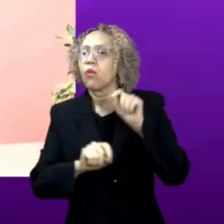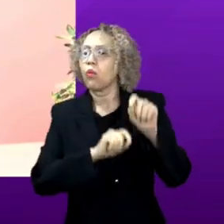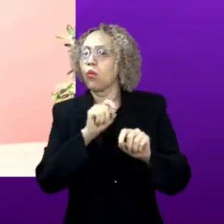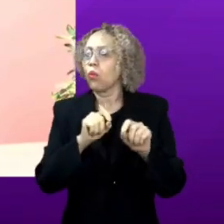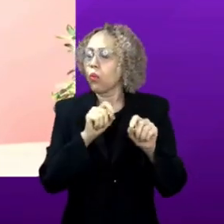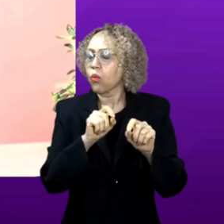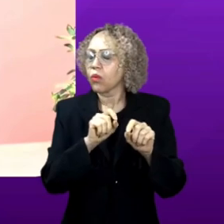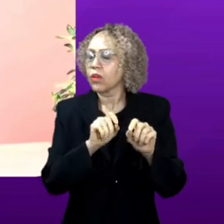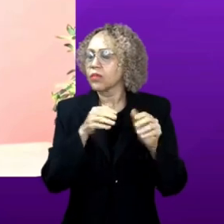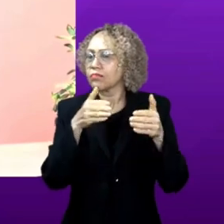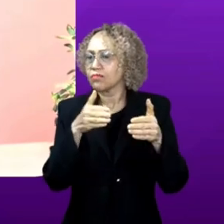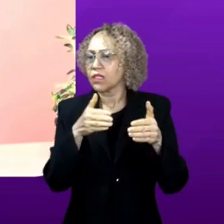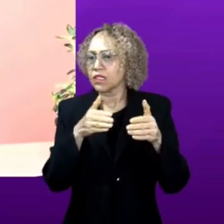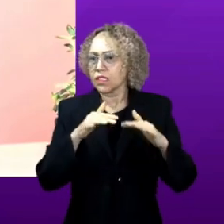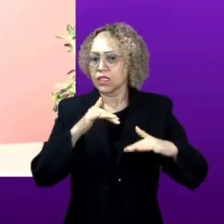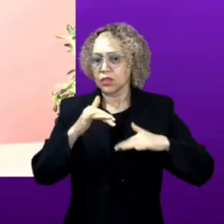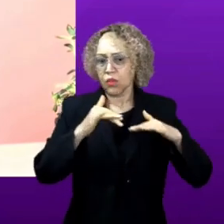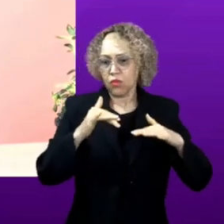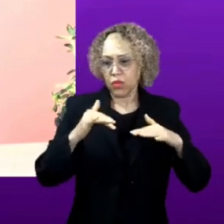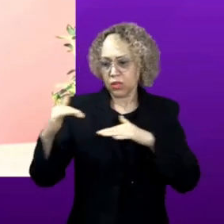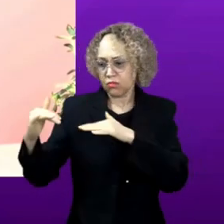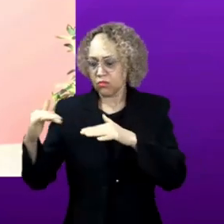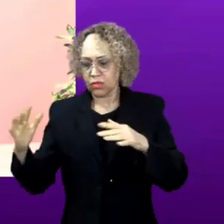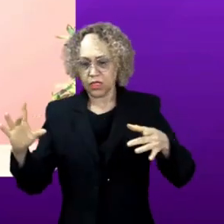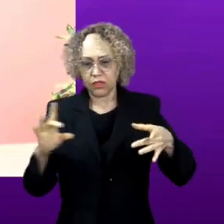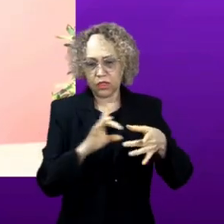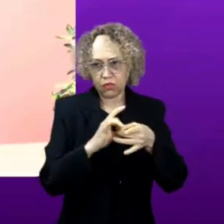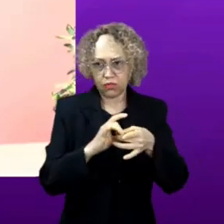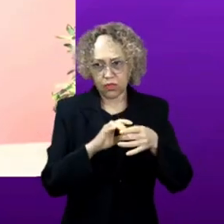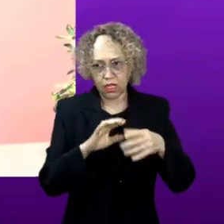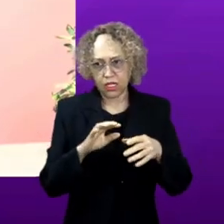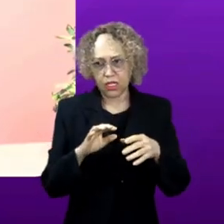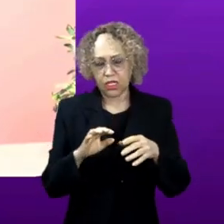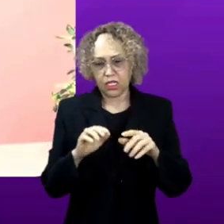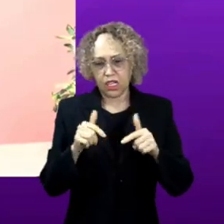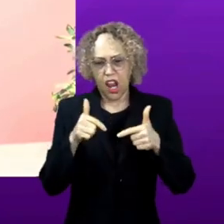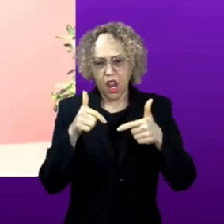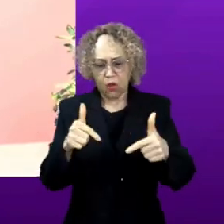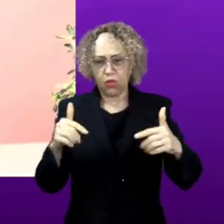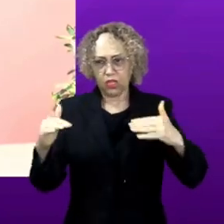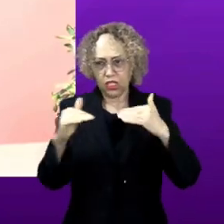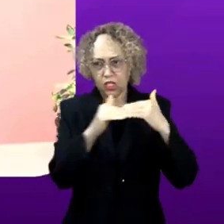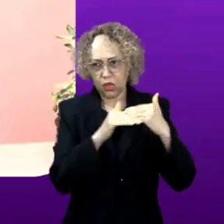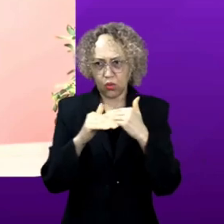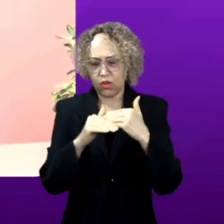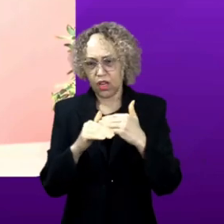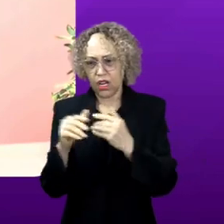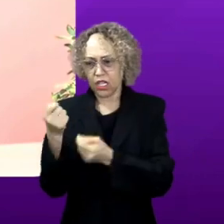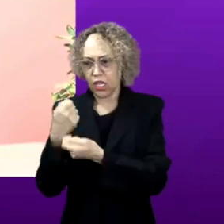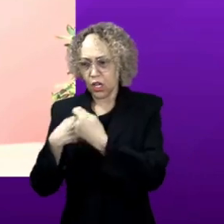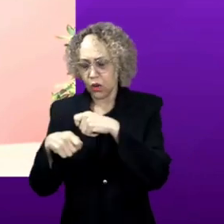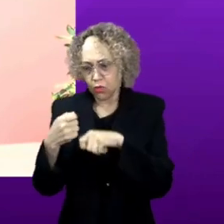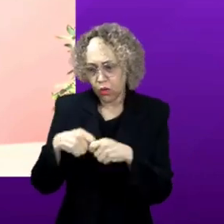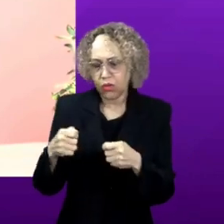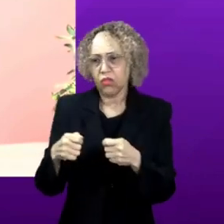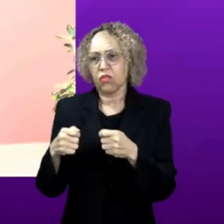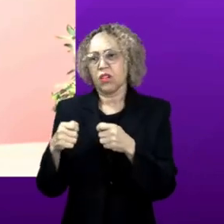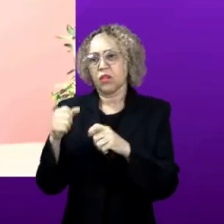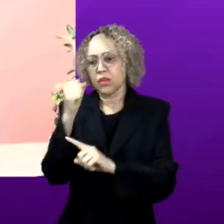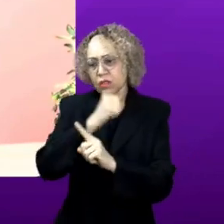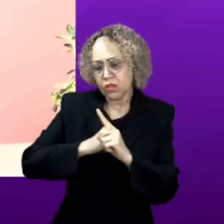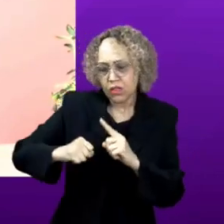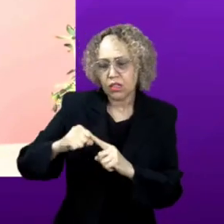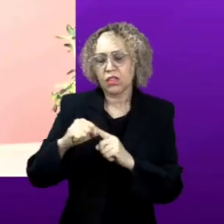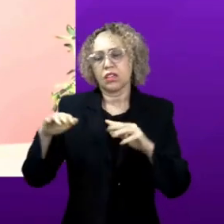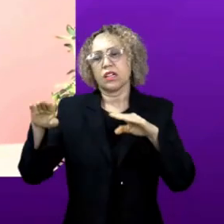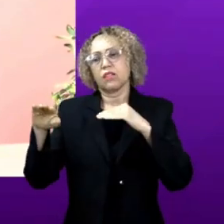esses movimentos estejam juntos, tanto a luta por igualdade econômica, por igualdade social,